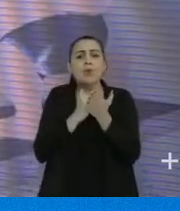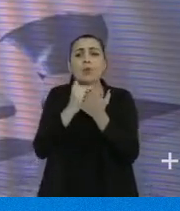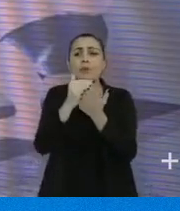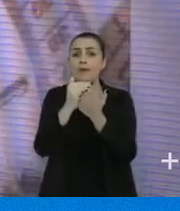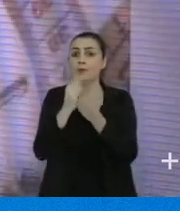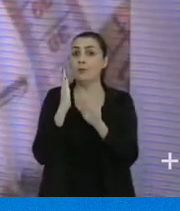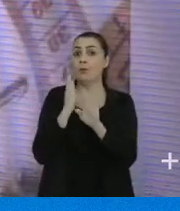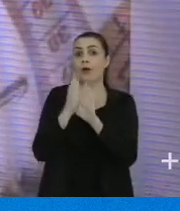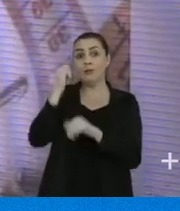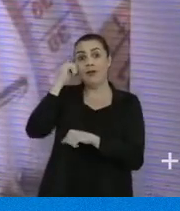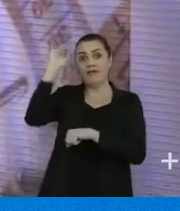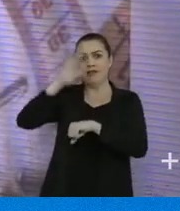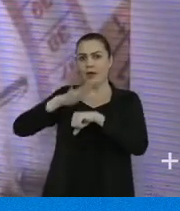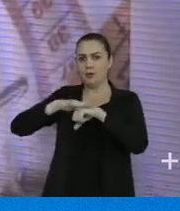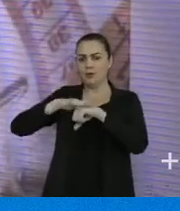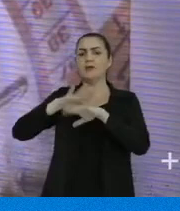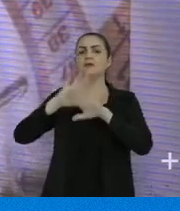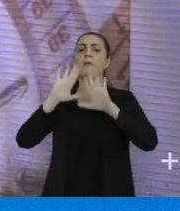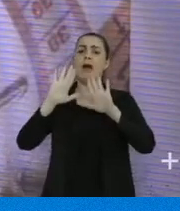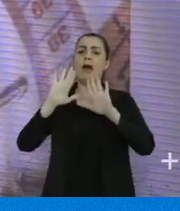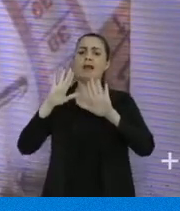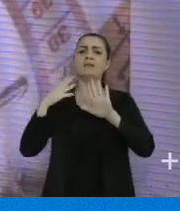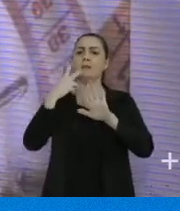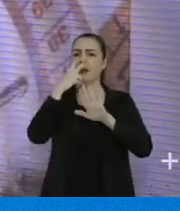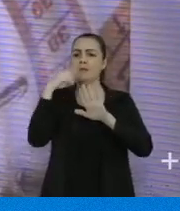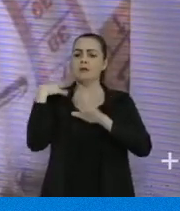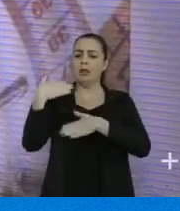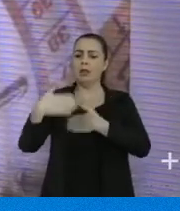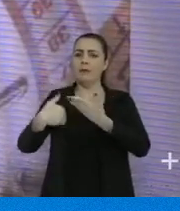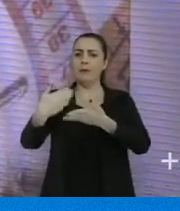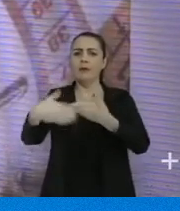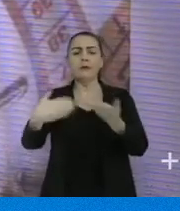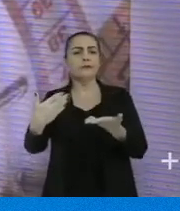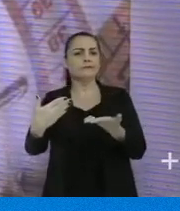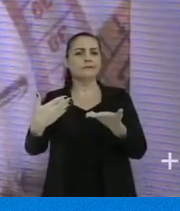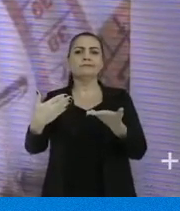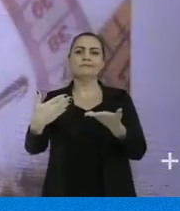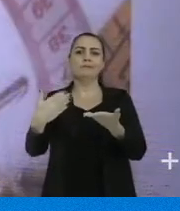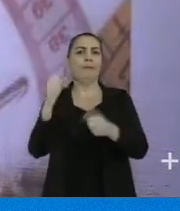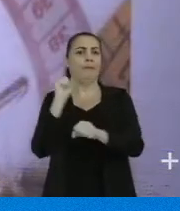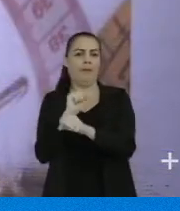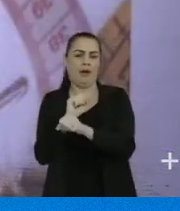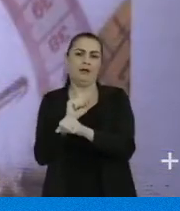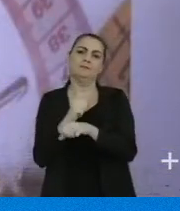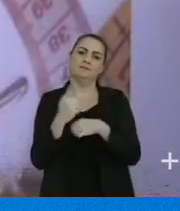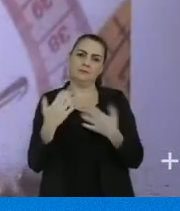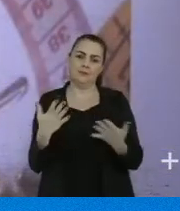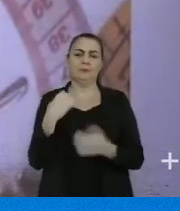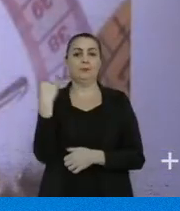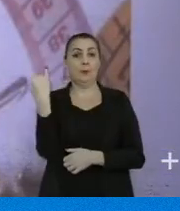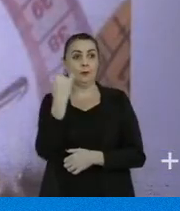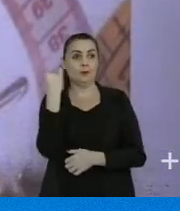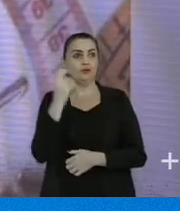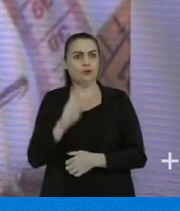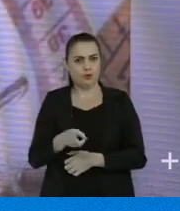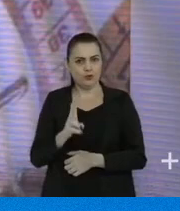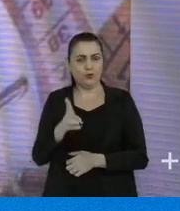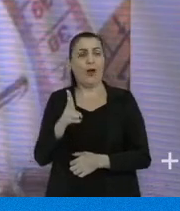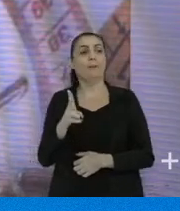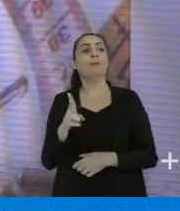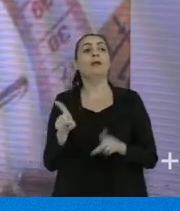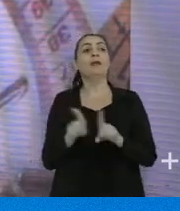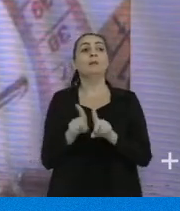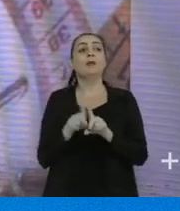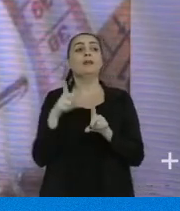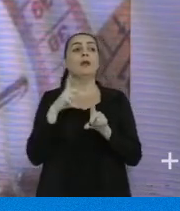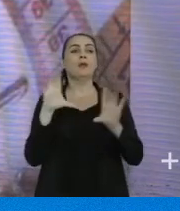é fundamental. Bom, e aí a gente tem um grupo de pacientes que precisam de tratamento farmacológico. Os pacientes